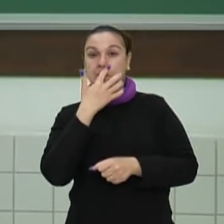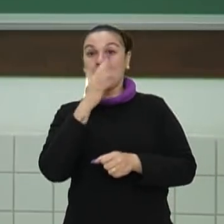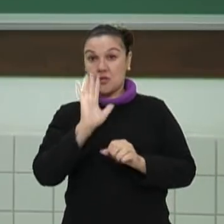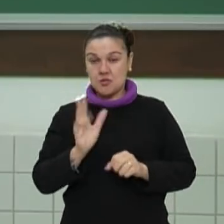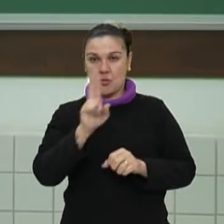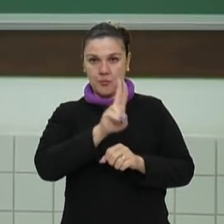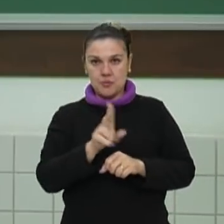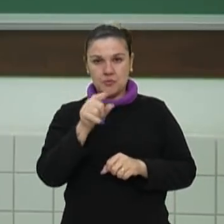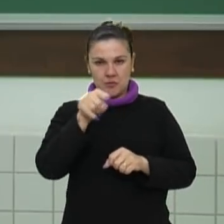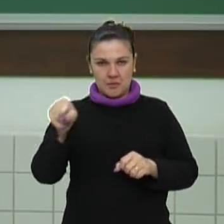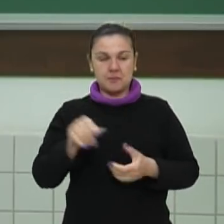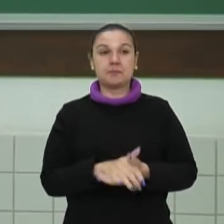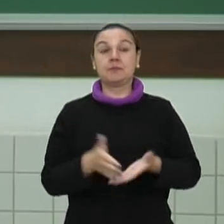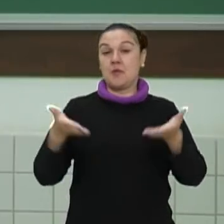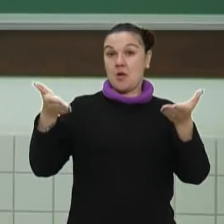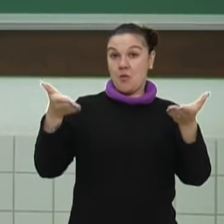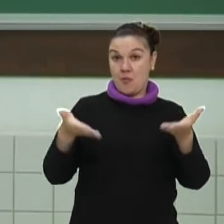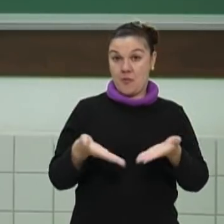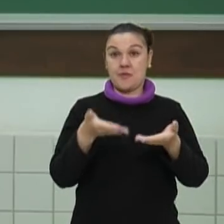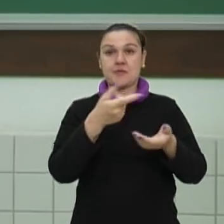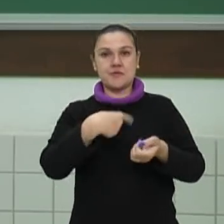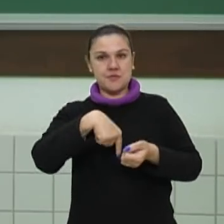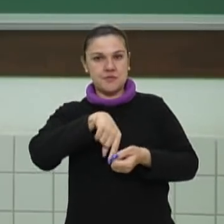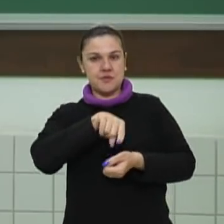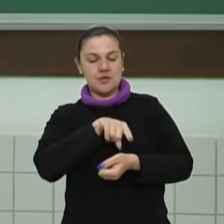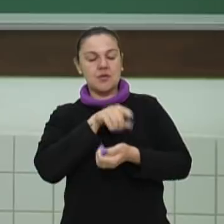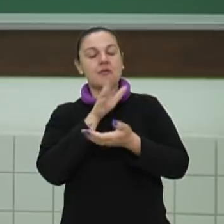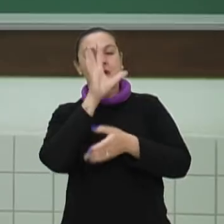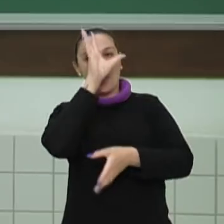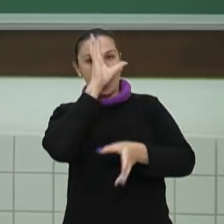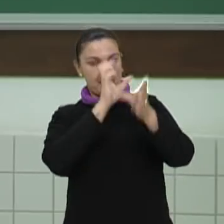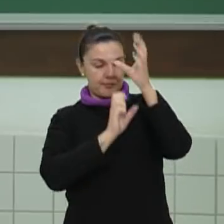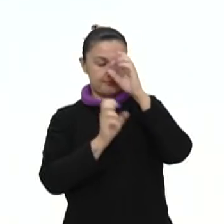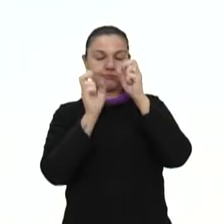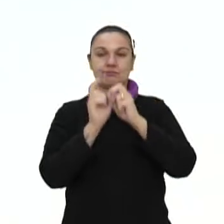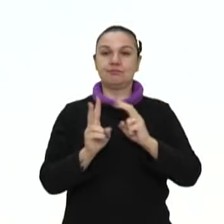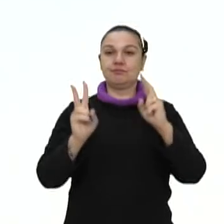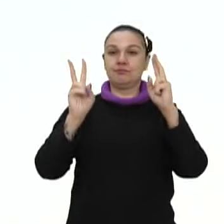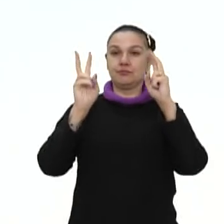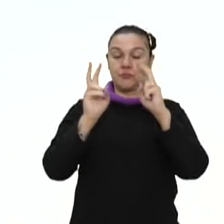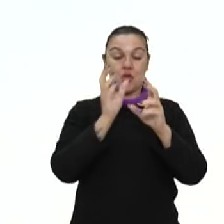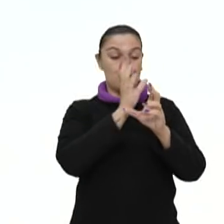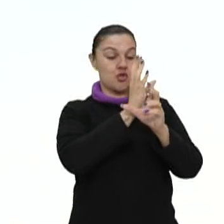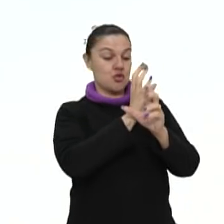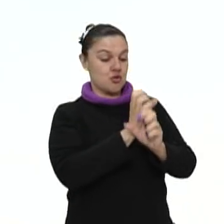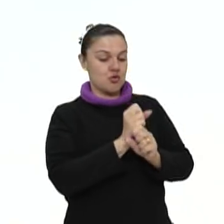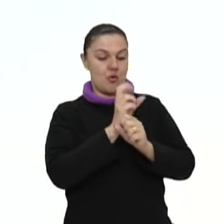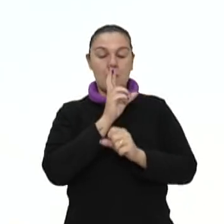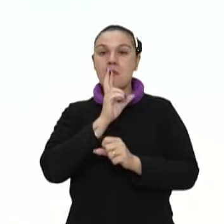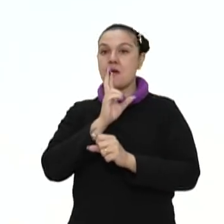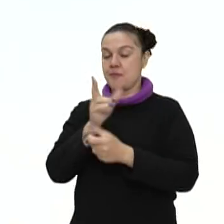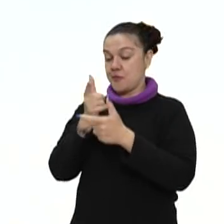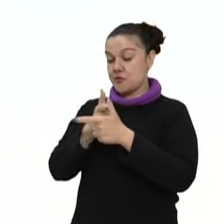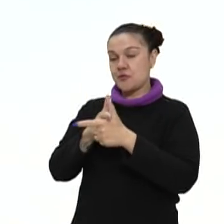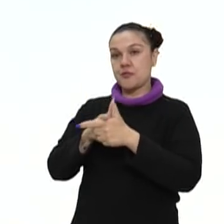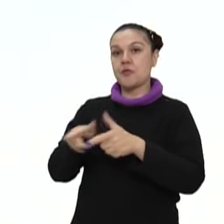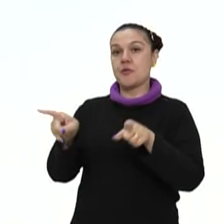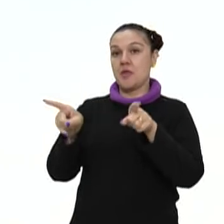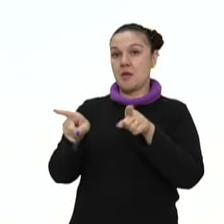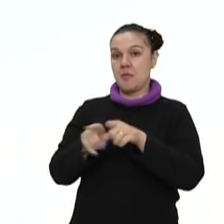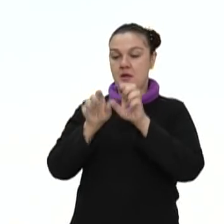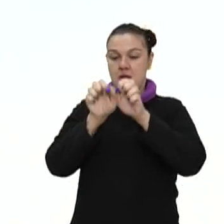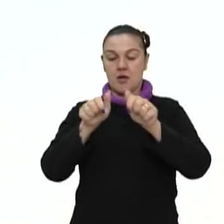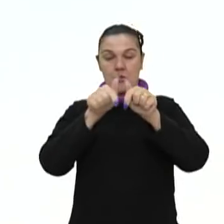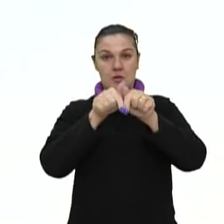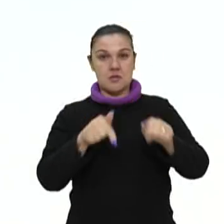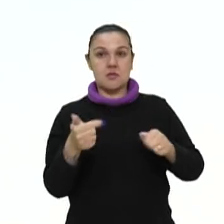segundo grau, né? E na aula de hoje, né, como eu disse ali no começo, nosso assunto é soma e produto das raízes da equação do segundo grau. E a gente